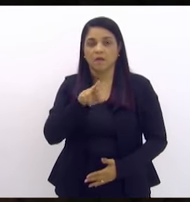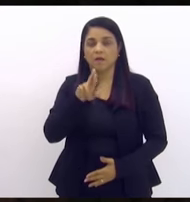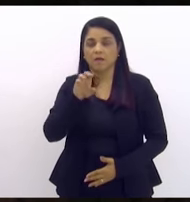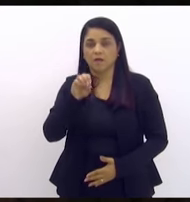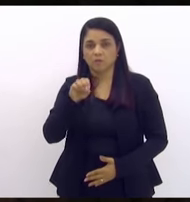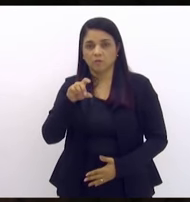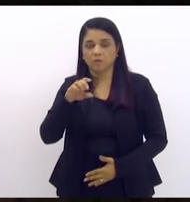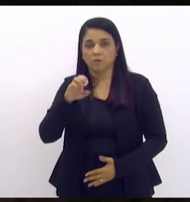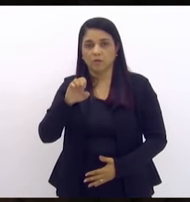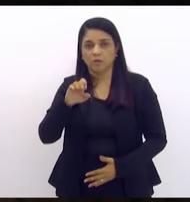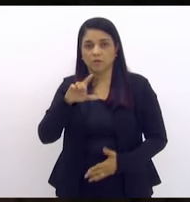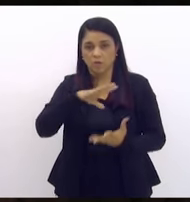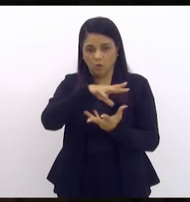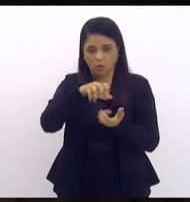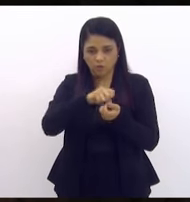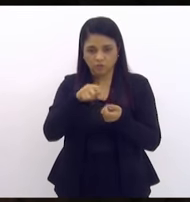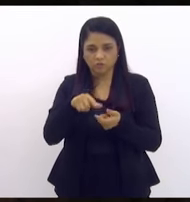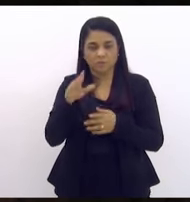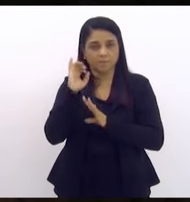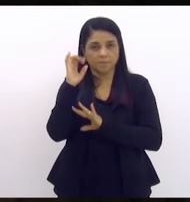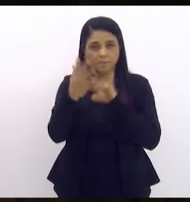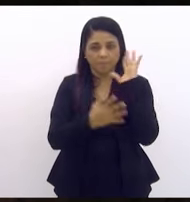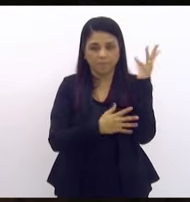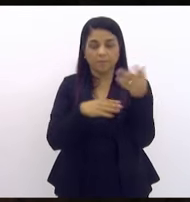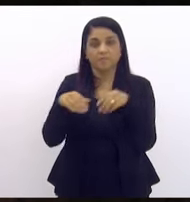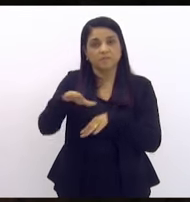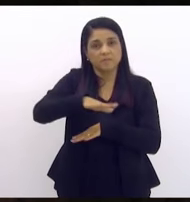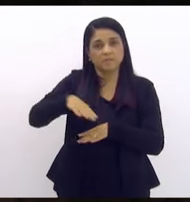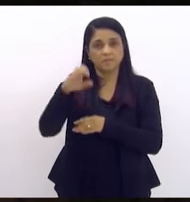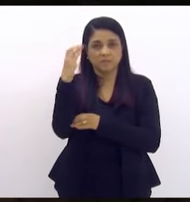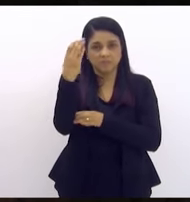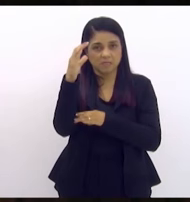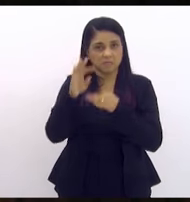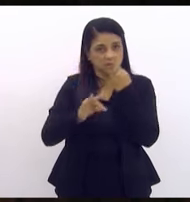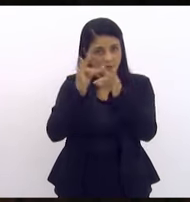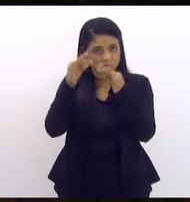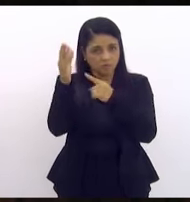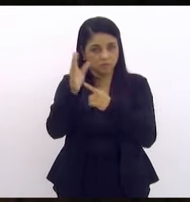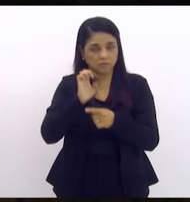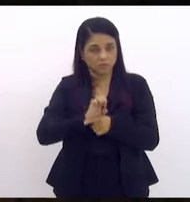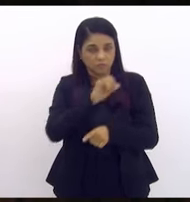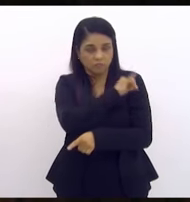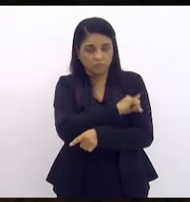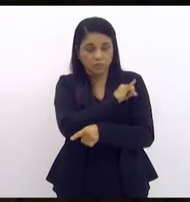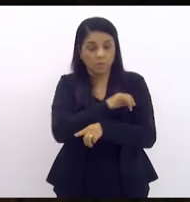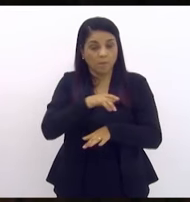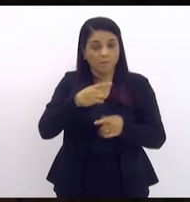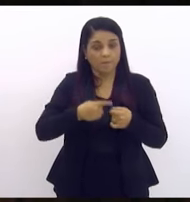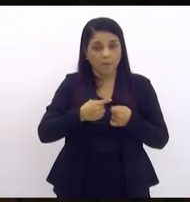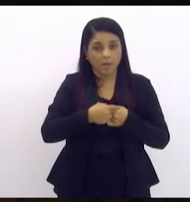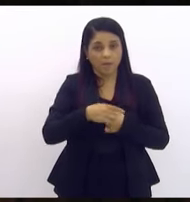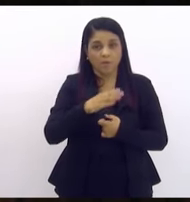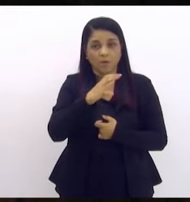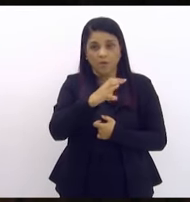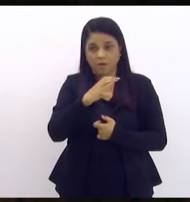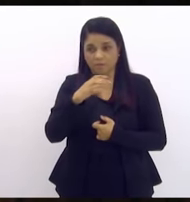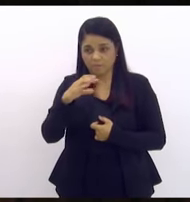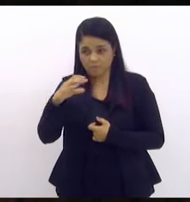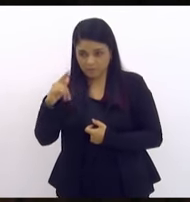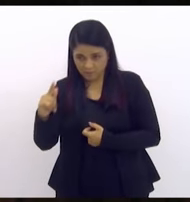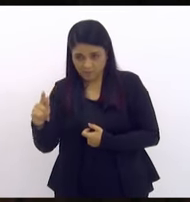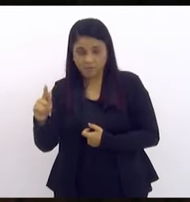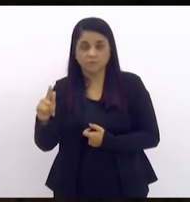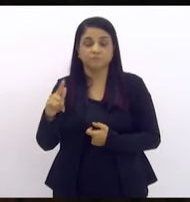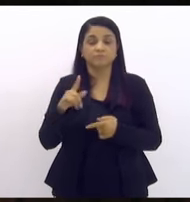Agroecologia e Meio Ambiente no âmbito da Secretaria de Ciência e Tecnologia do Estado do Rio de Janeiro, no bairro de Campo Grande. Pareceres da comissão,